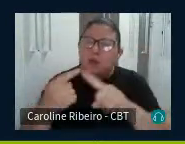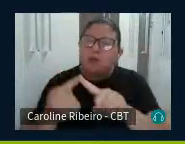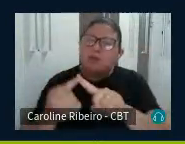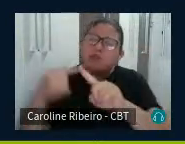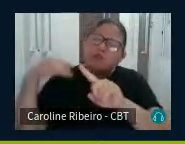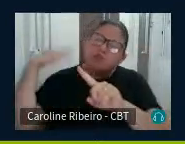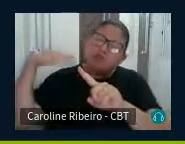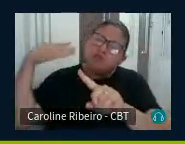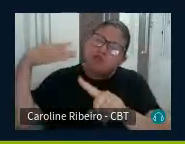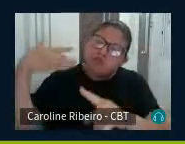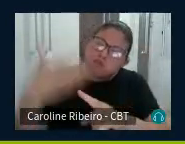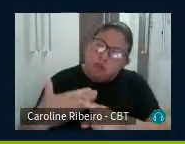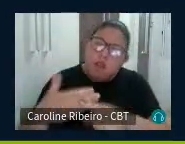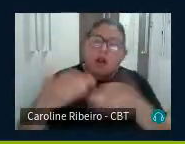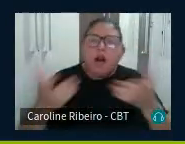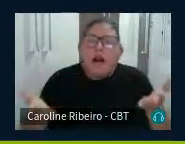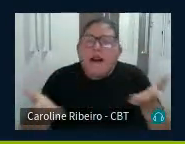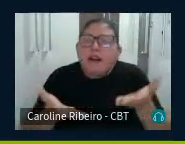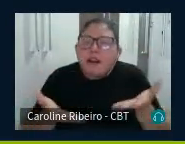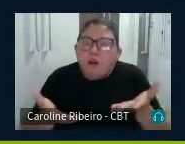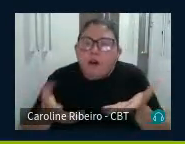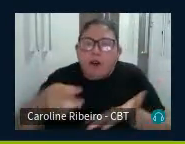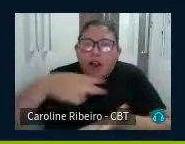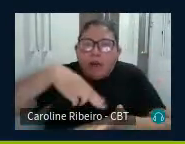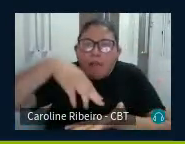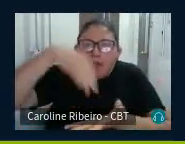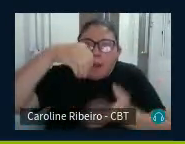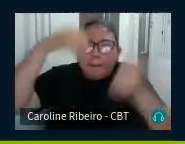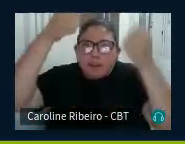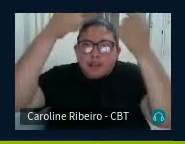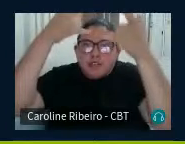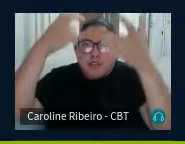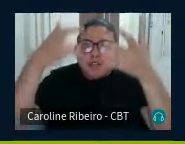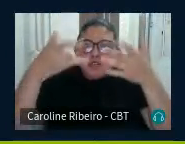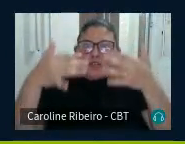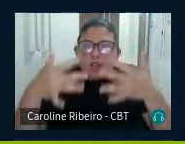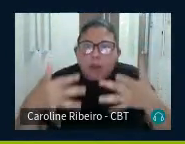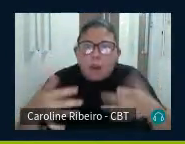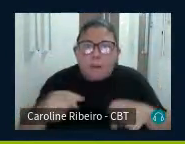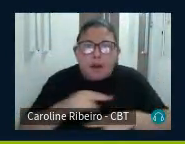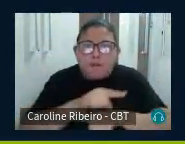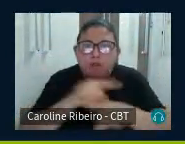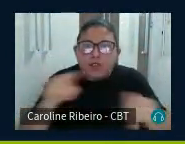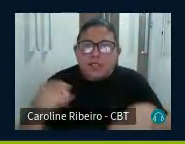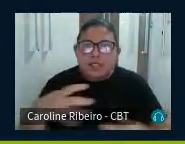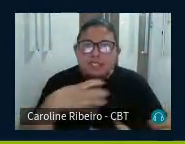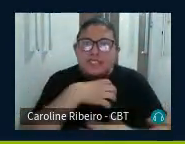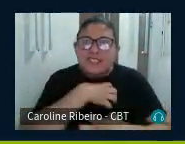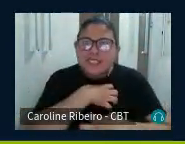do NAPNE preparamos esse momento aqui para vocês, né? Para que vocês se sintam assim